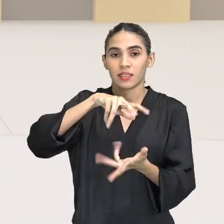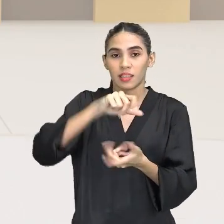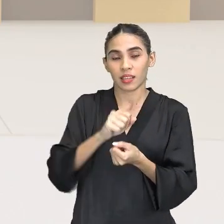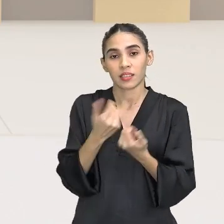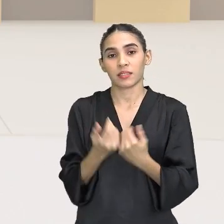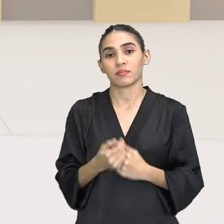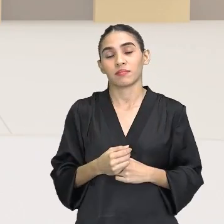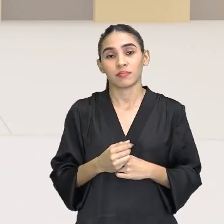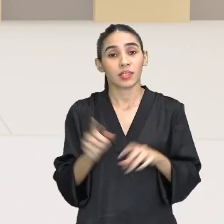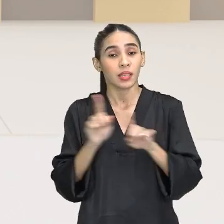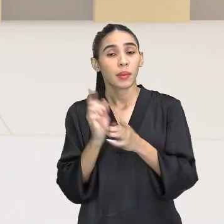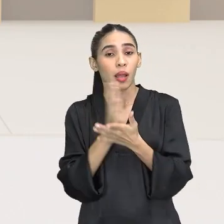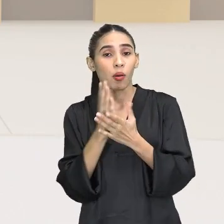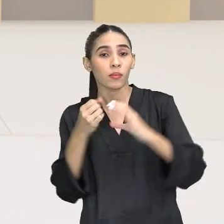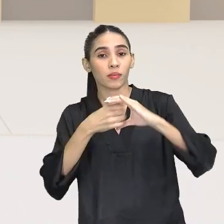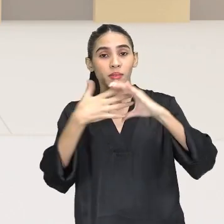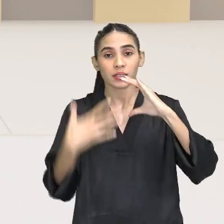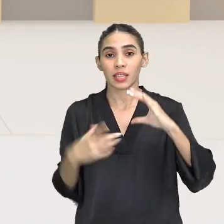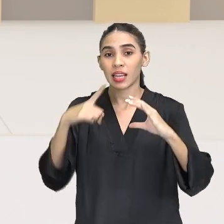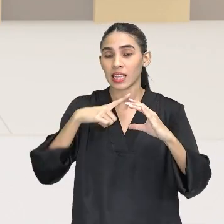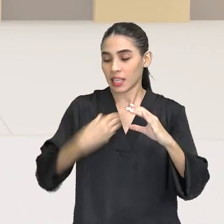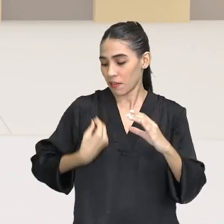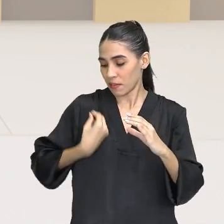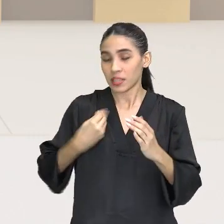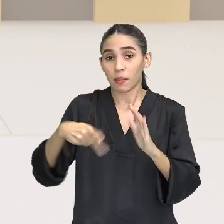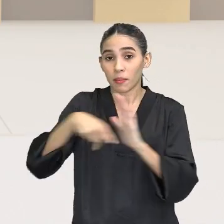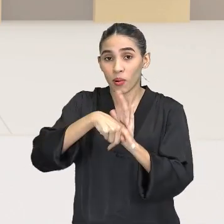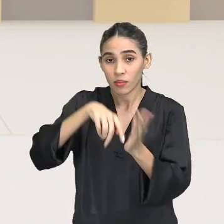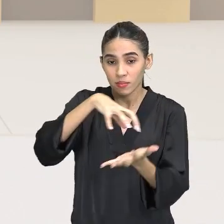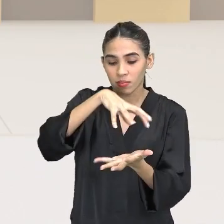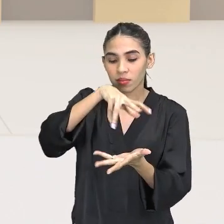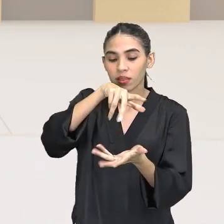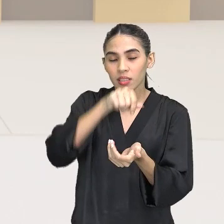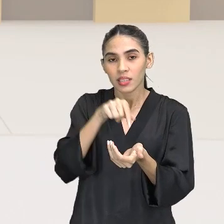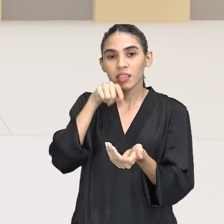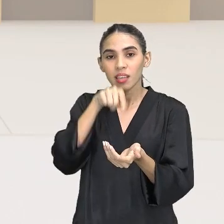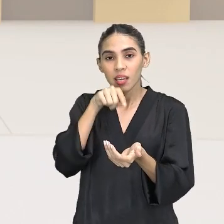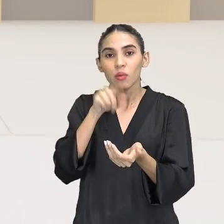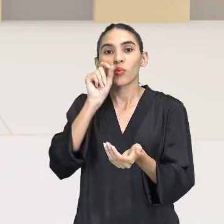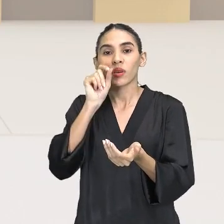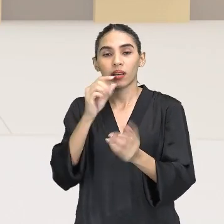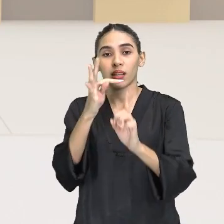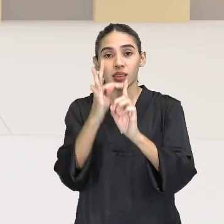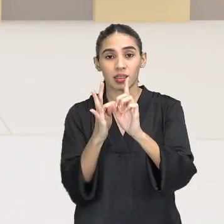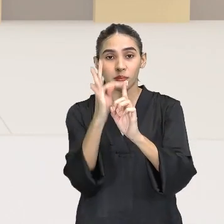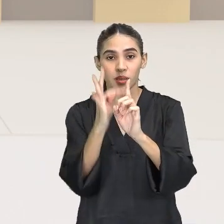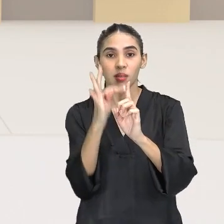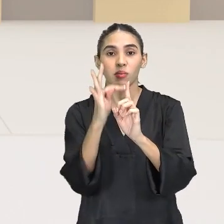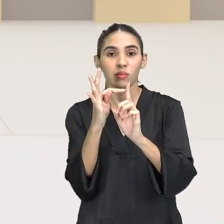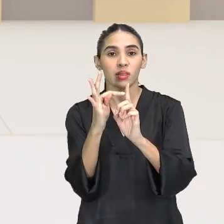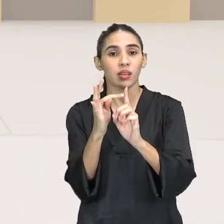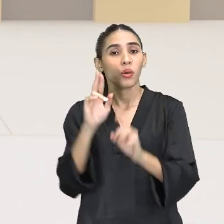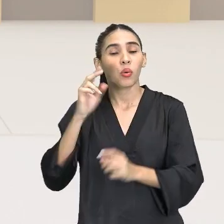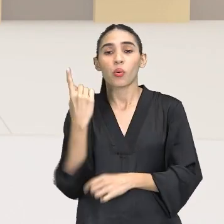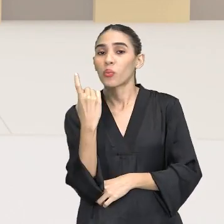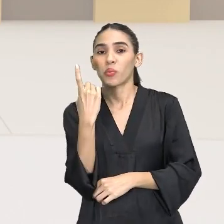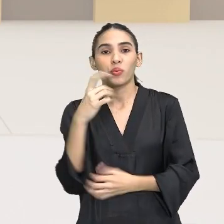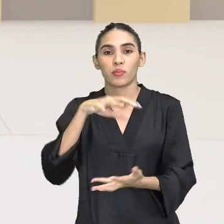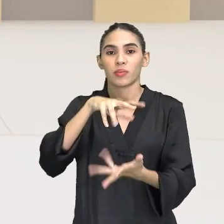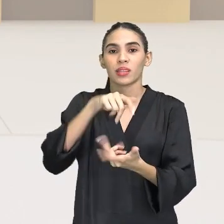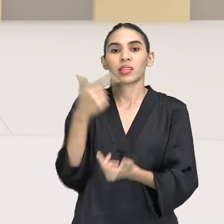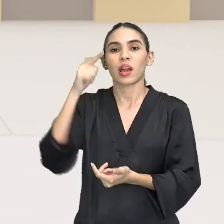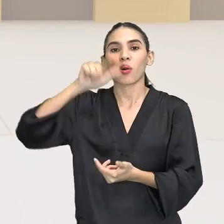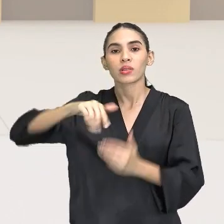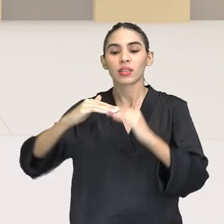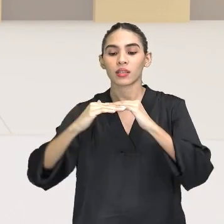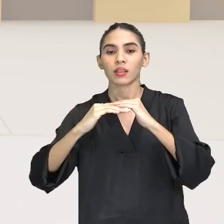das características ali para que se exista a vida no planeta é justamente essa temperatura, né, porque é o único planeta que consegue manter